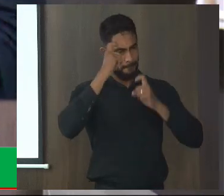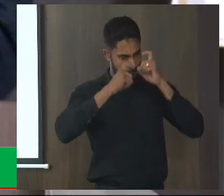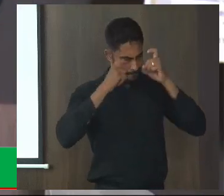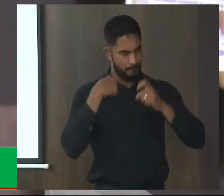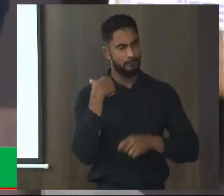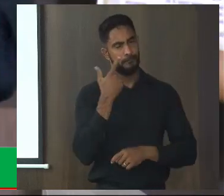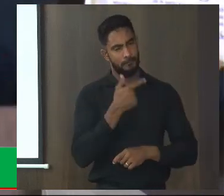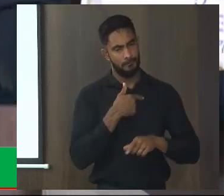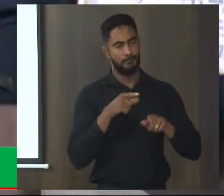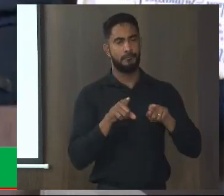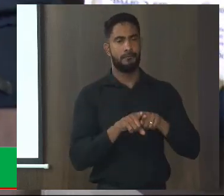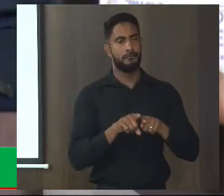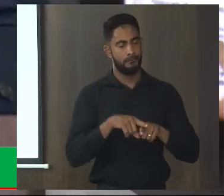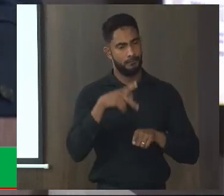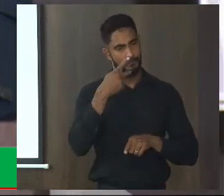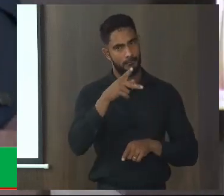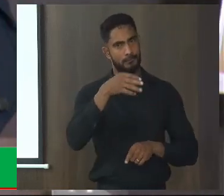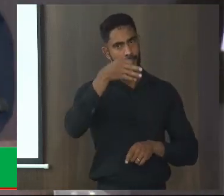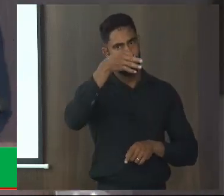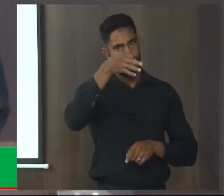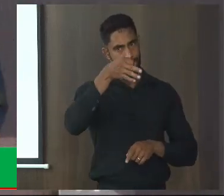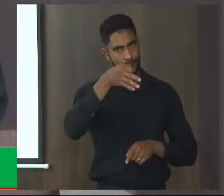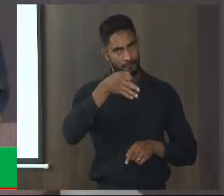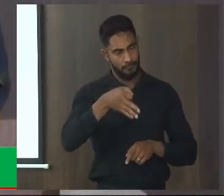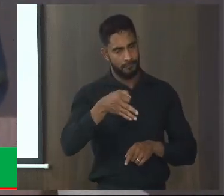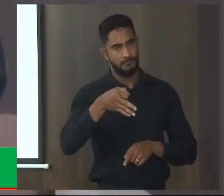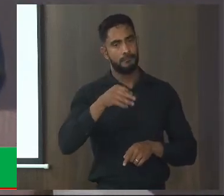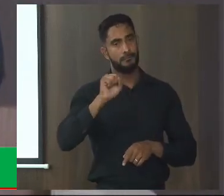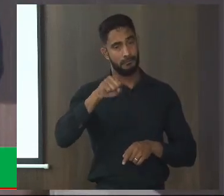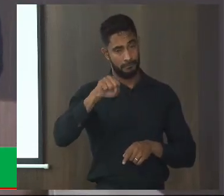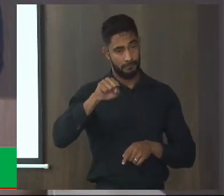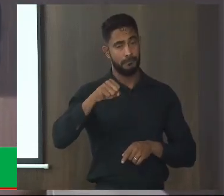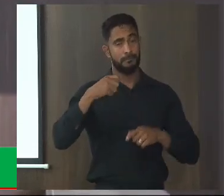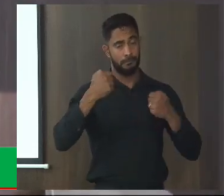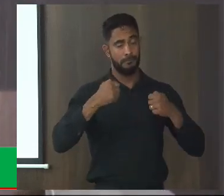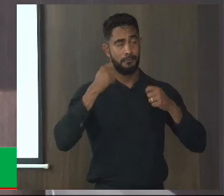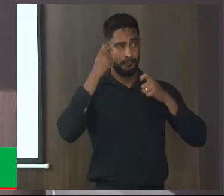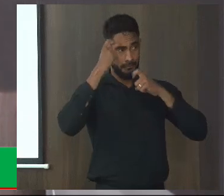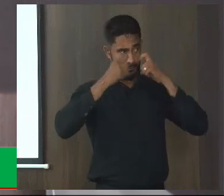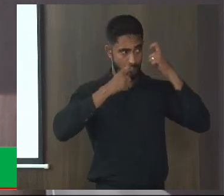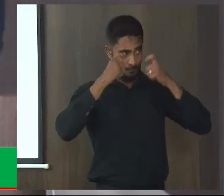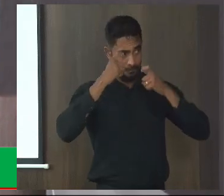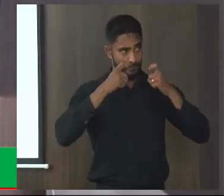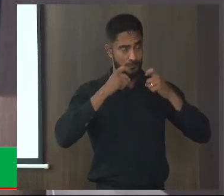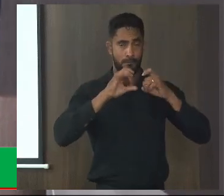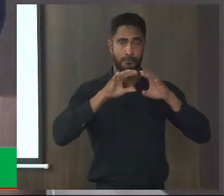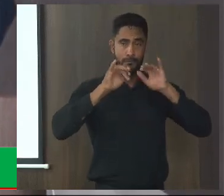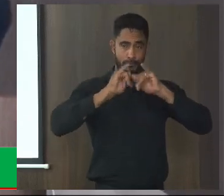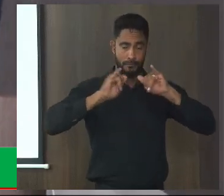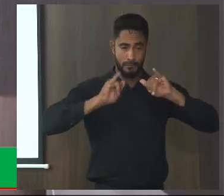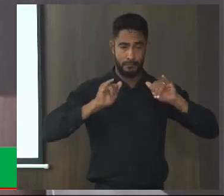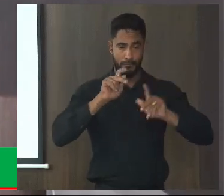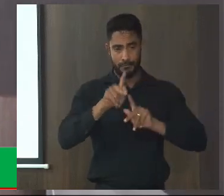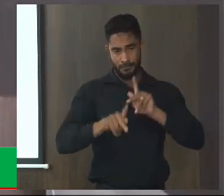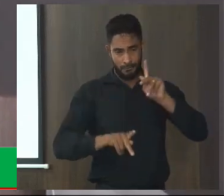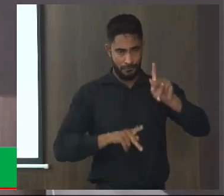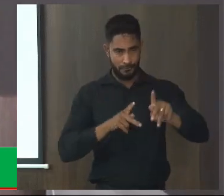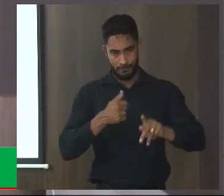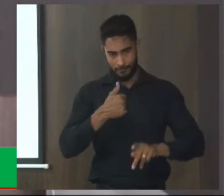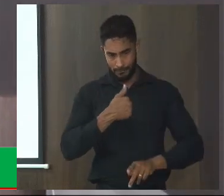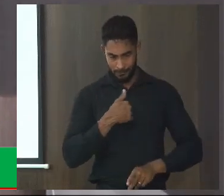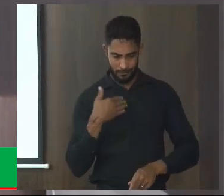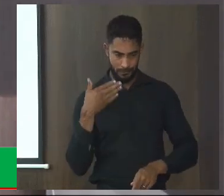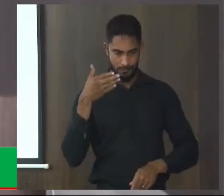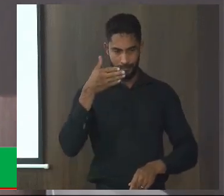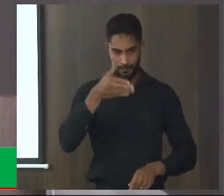também. Mas o senhor tá com a razão, a gente tem que preocupar mesmo. Mas é só para colocar para a população que não só foi a minha